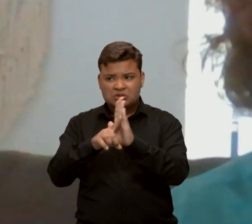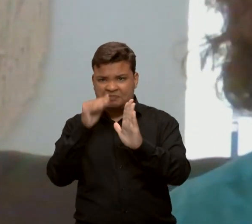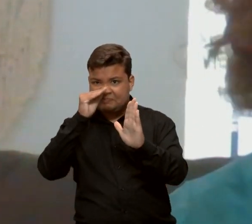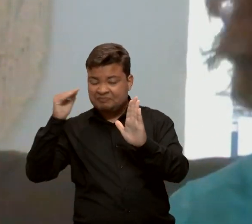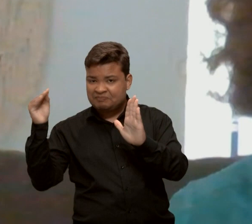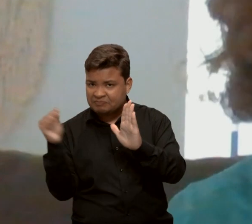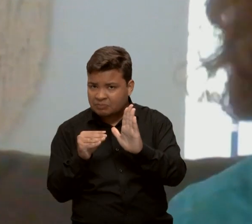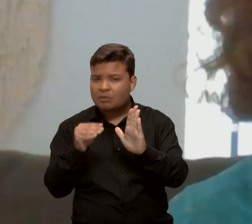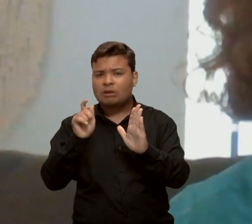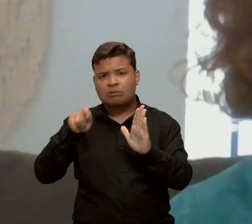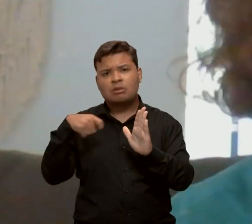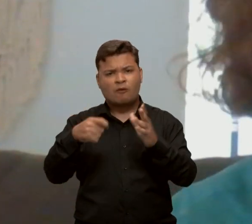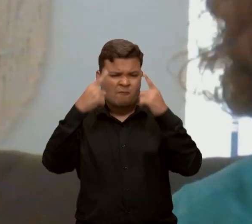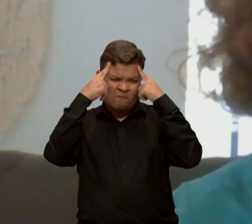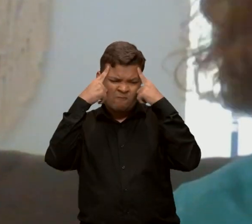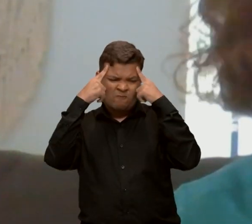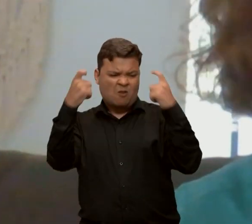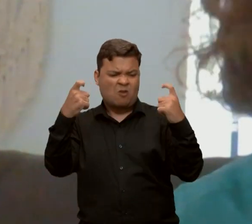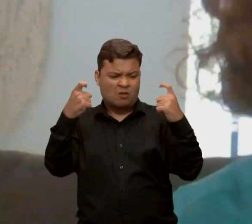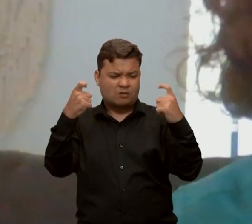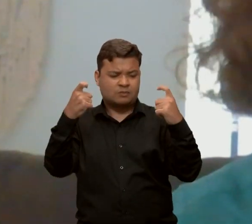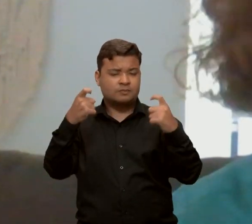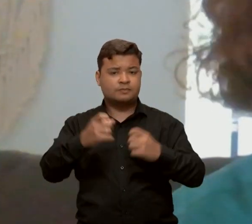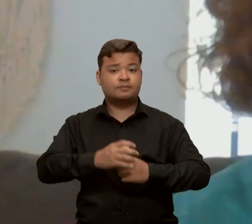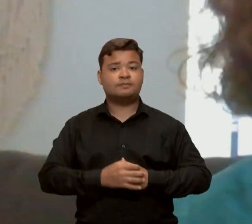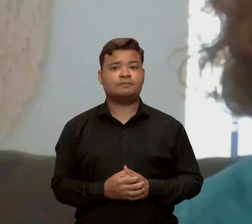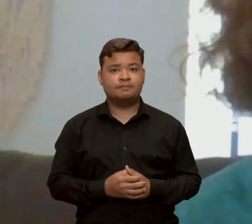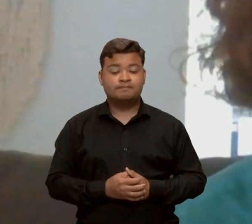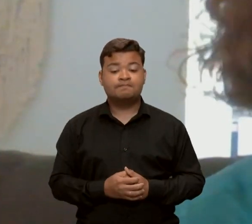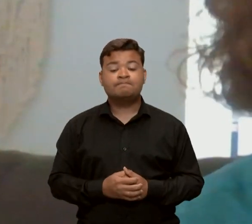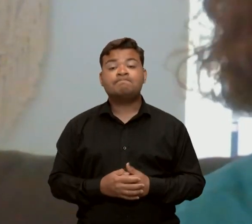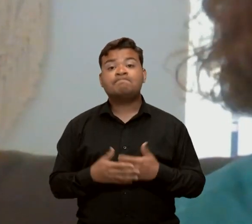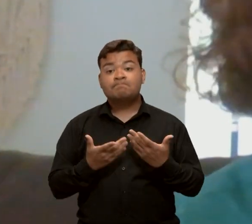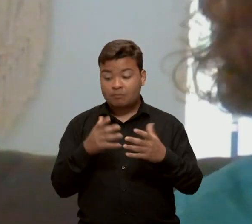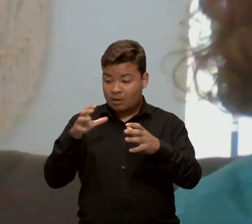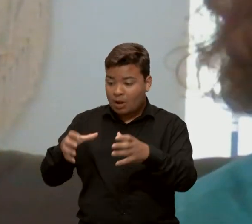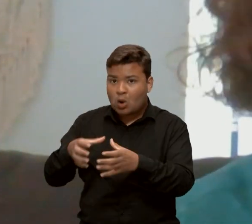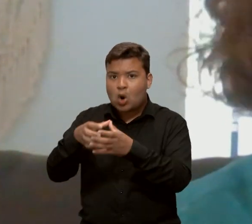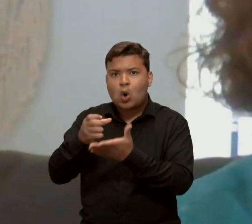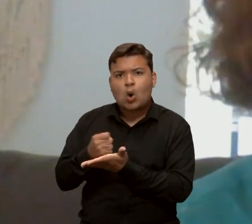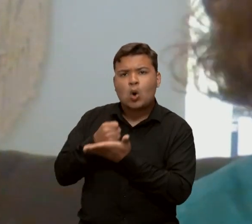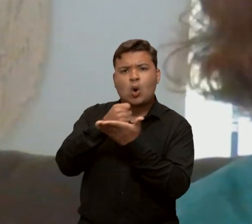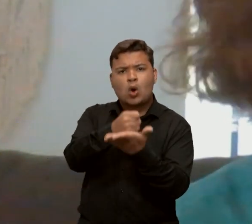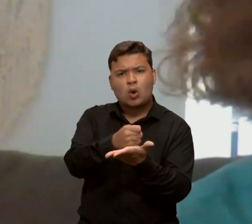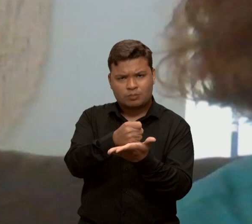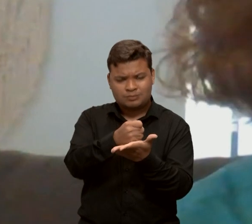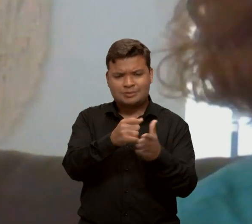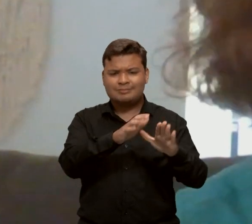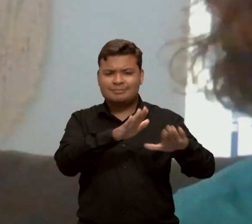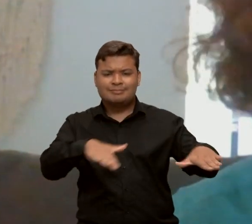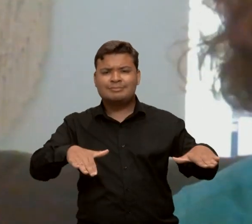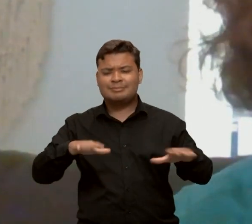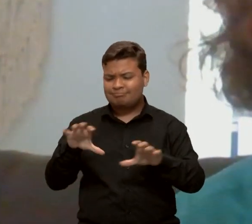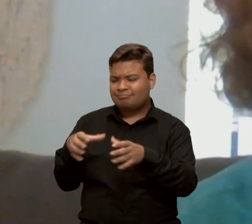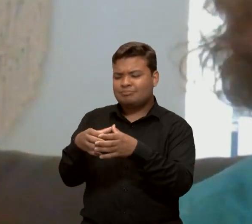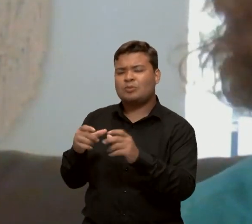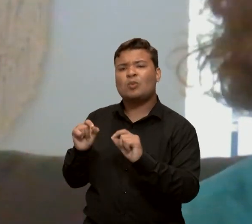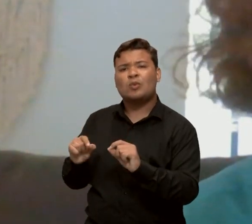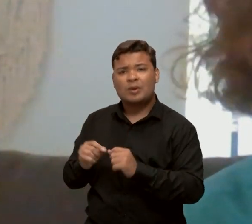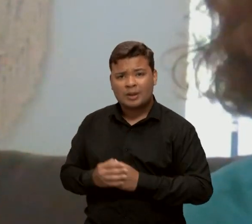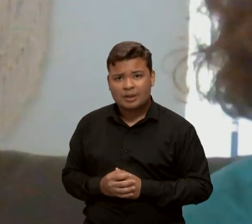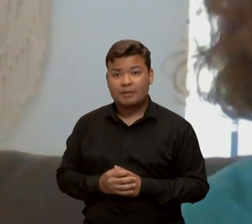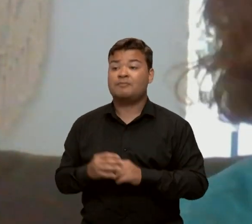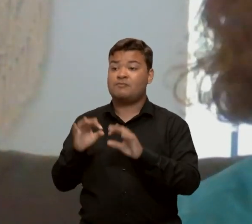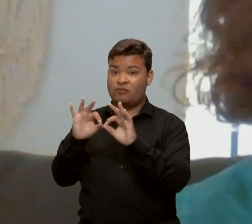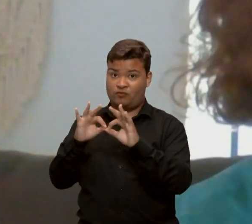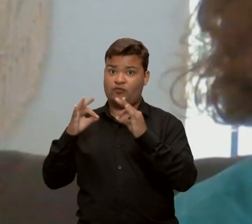quando a gente fala de rede de apoio dessas crianças, a gente fala assim da família, mas a gente também